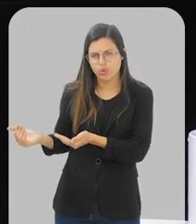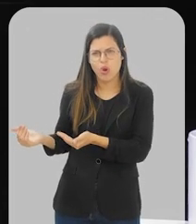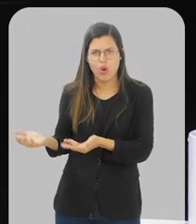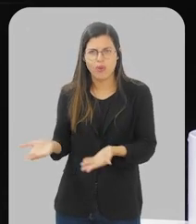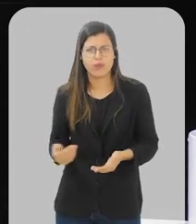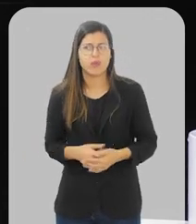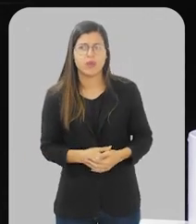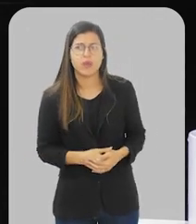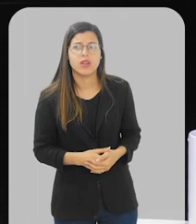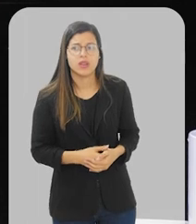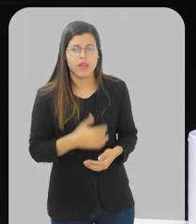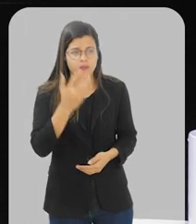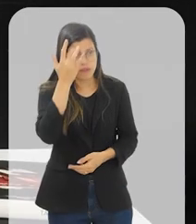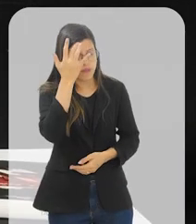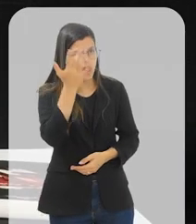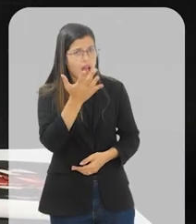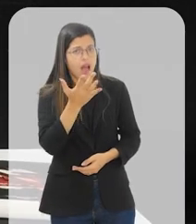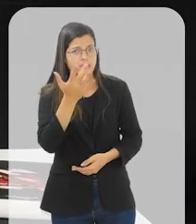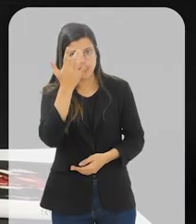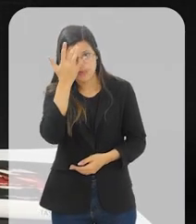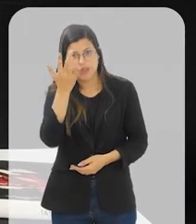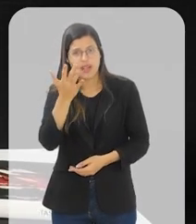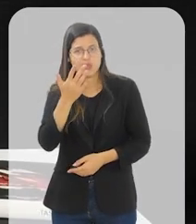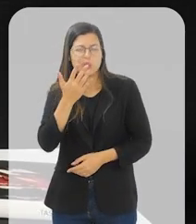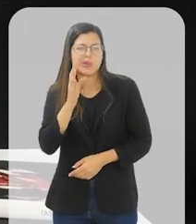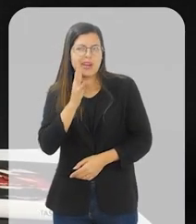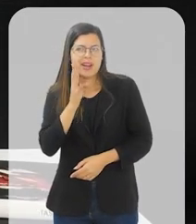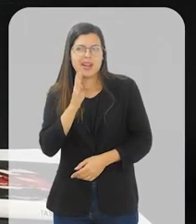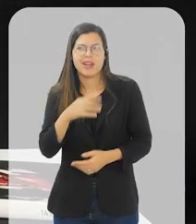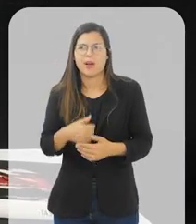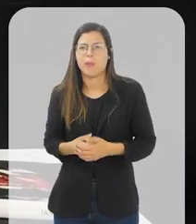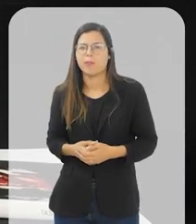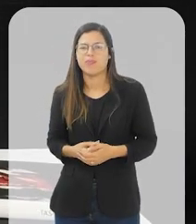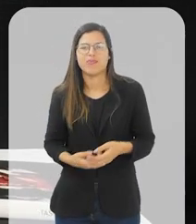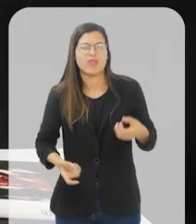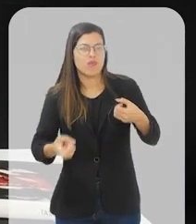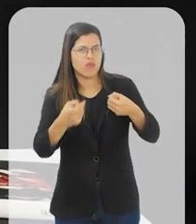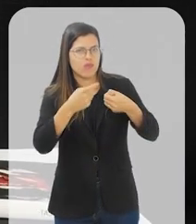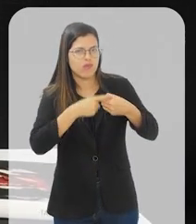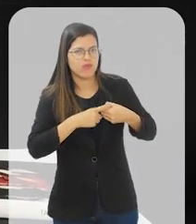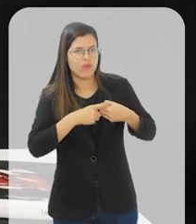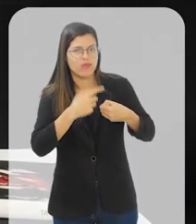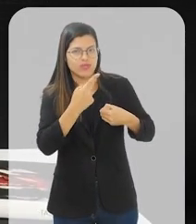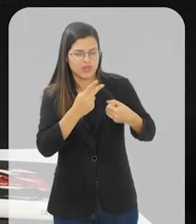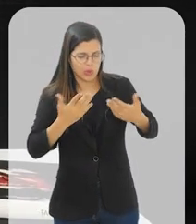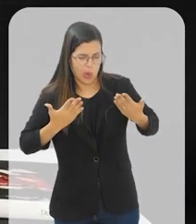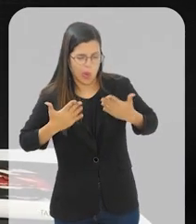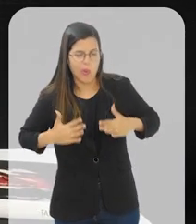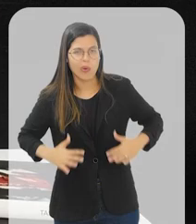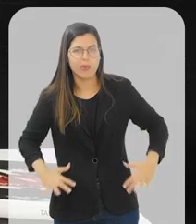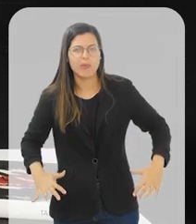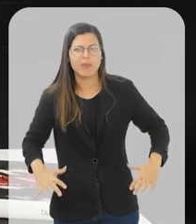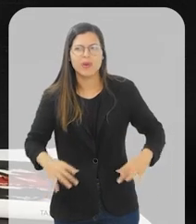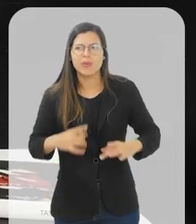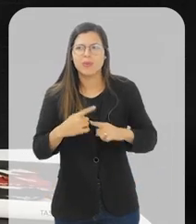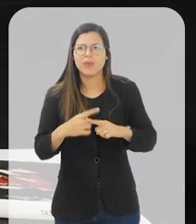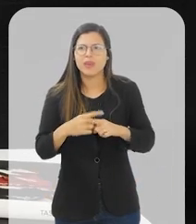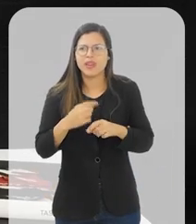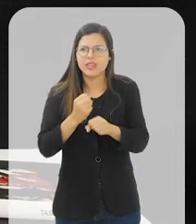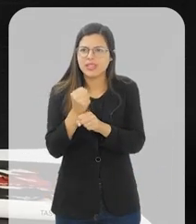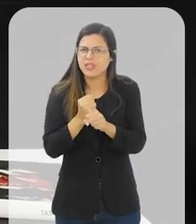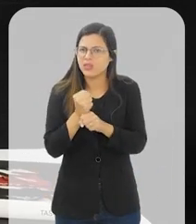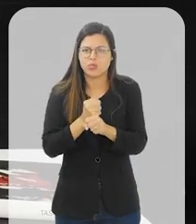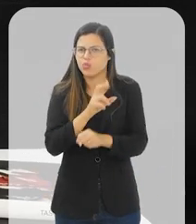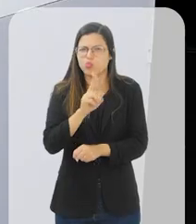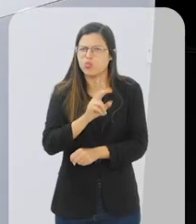para essa juventude que está aí. De uma maneira fácil, né? De maneira fácil e gostosa, né? Vamos voltar às suas fantasias. Uhum. Por que esse ano você não